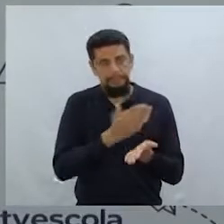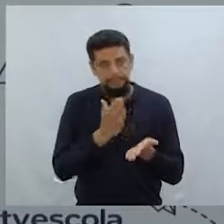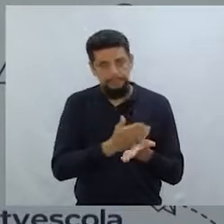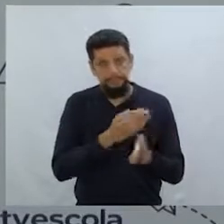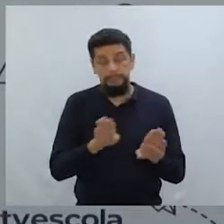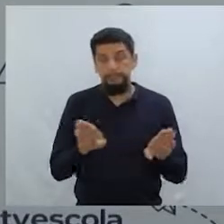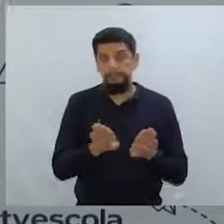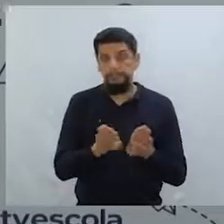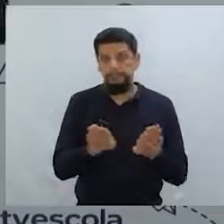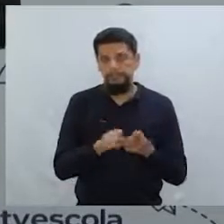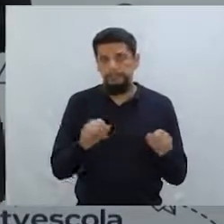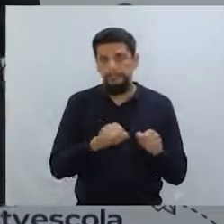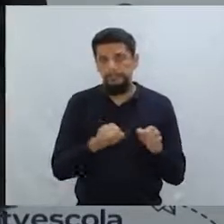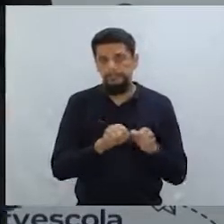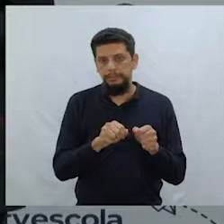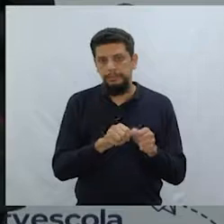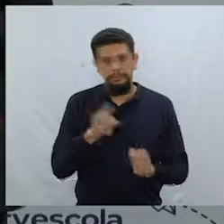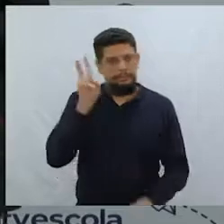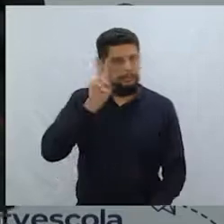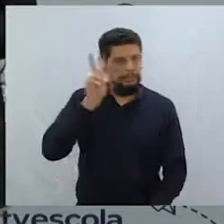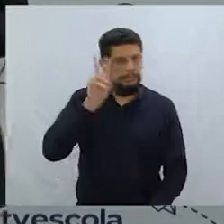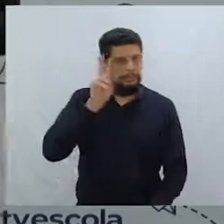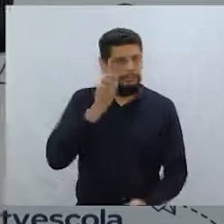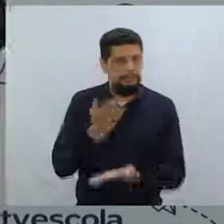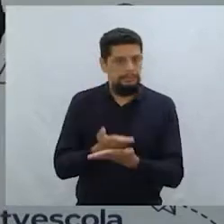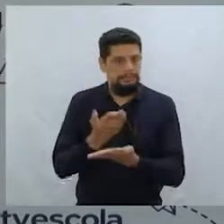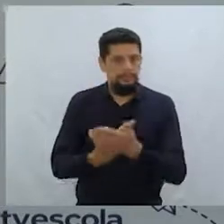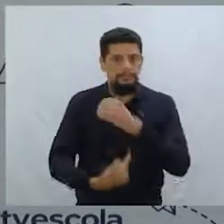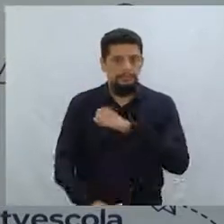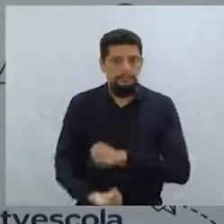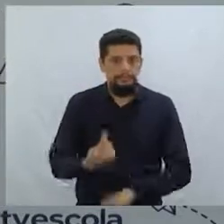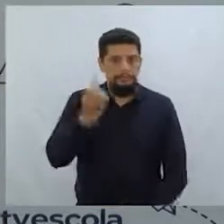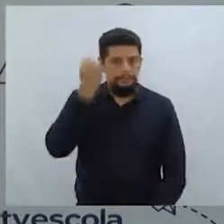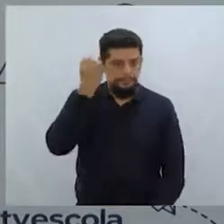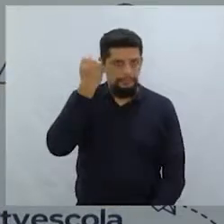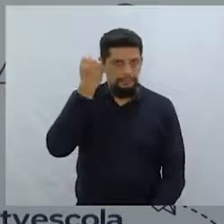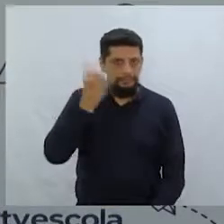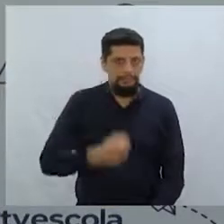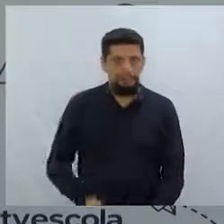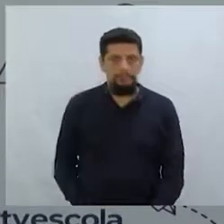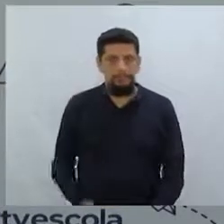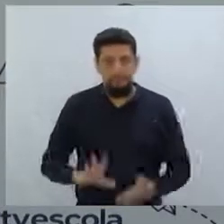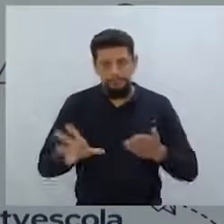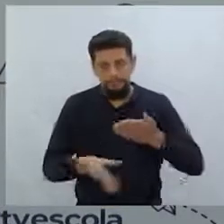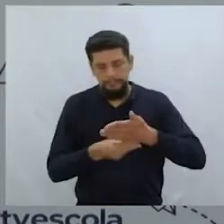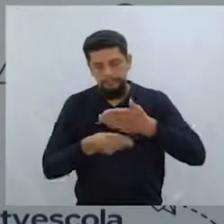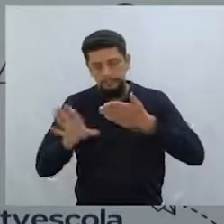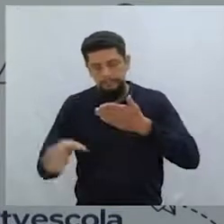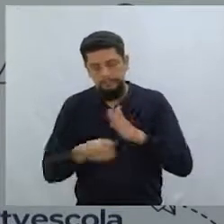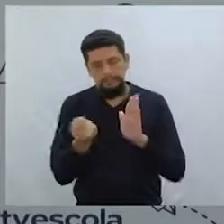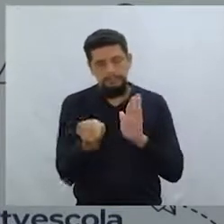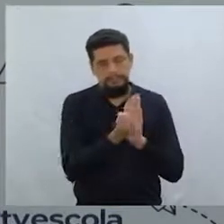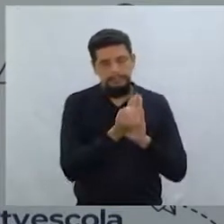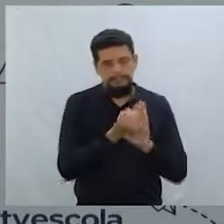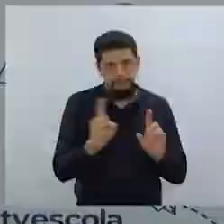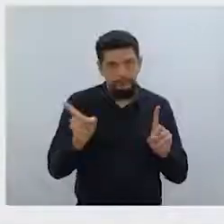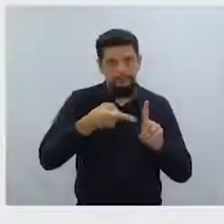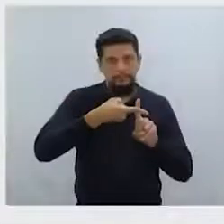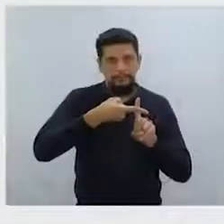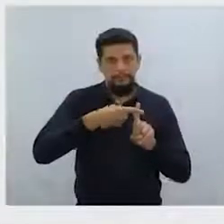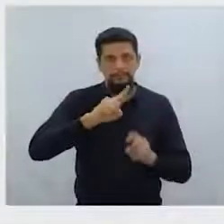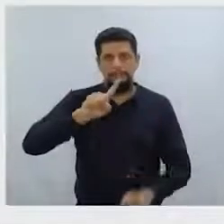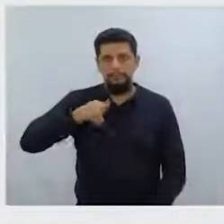estamos utilizando. Também fizemos o recordando lá da nossa aula de adição.